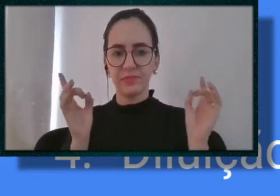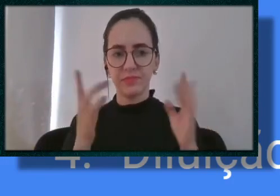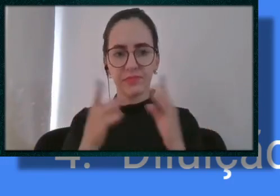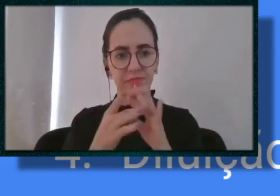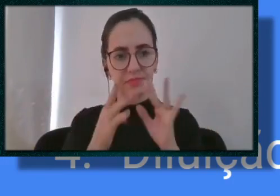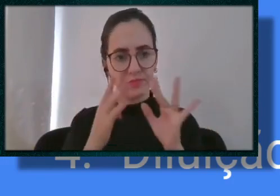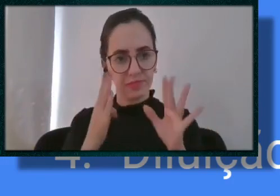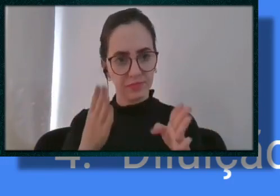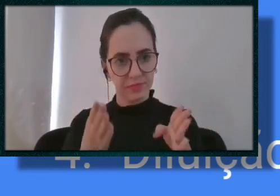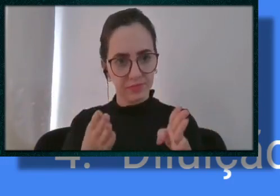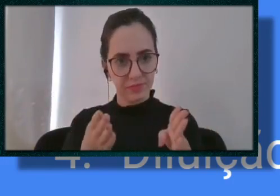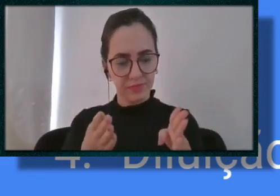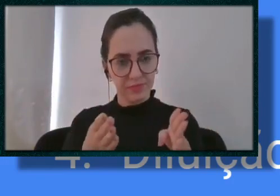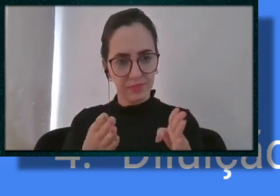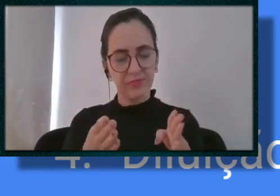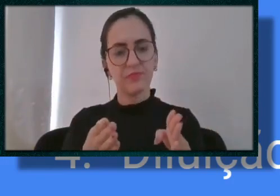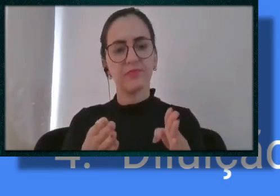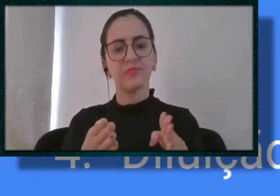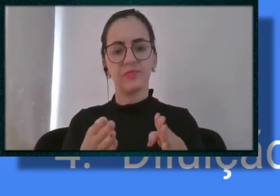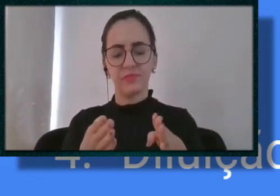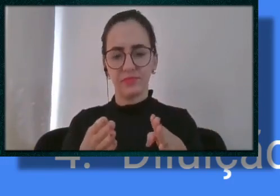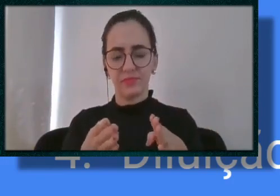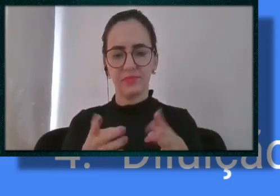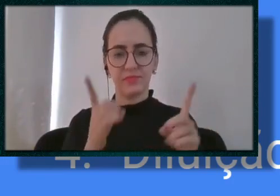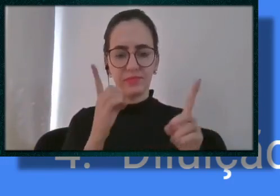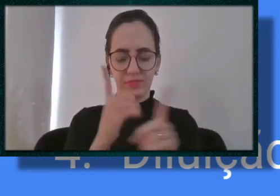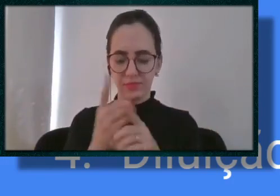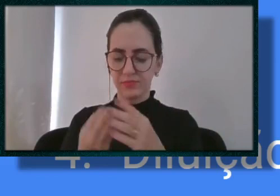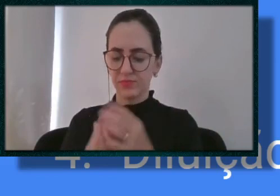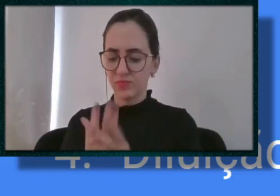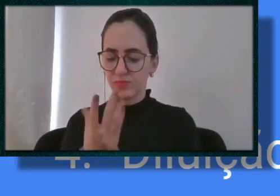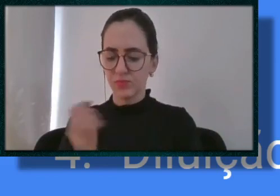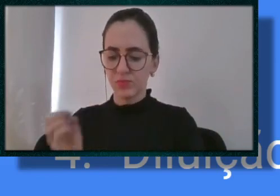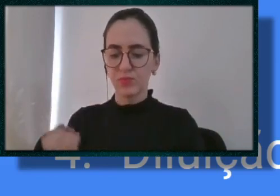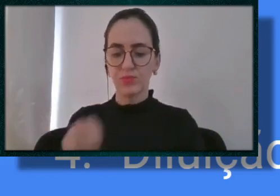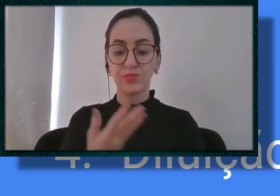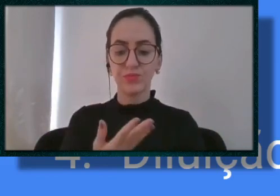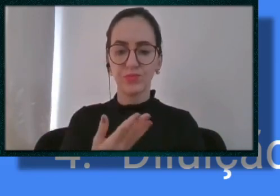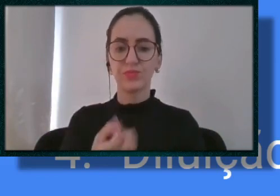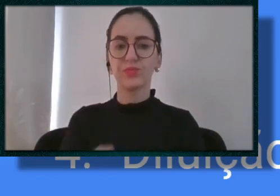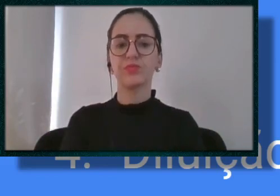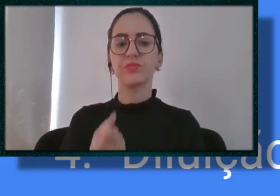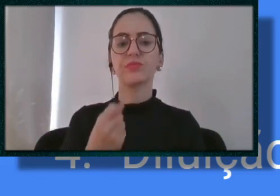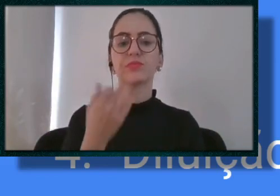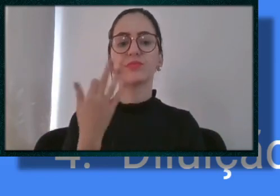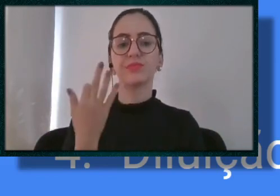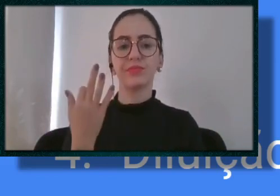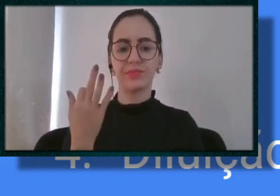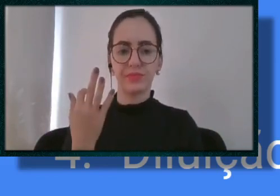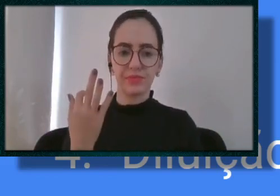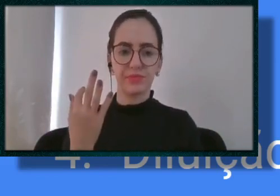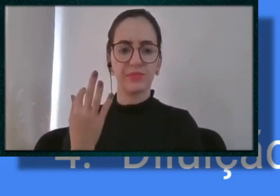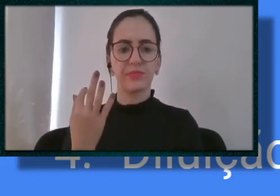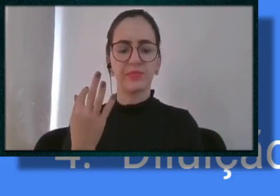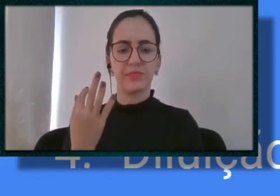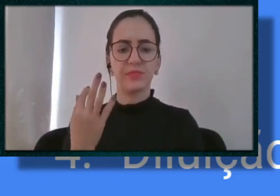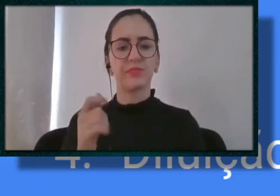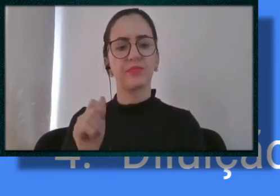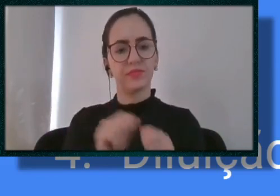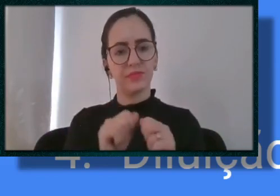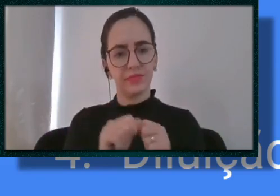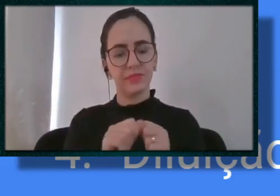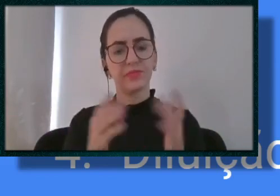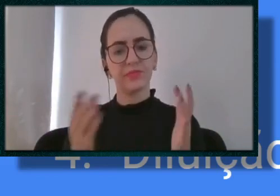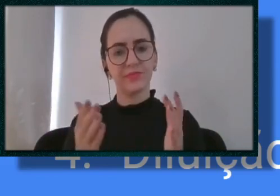valores, descobrir quanto foi formado de NaCl e de H2O, e aí, depois disso, eu venho finalmente